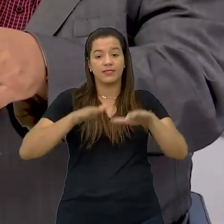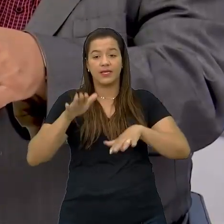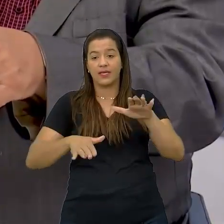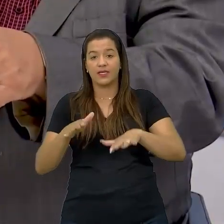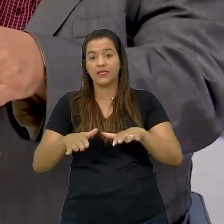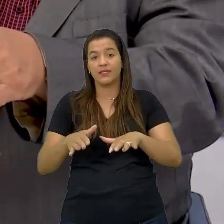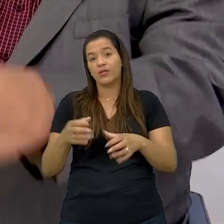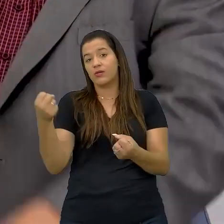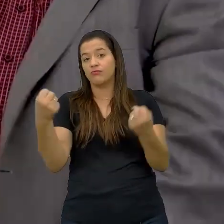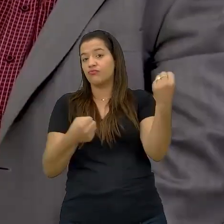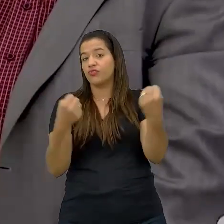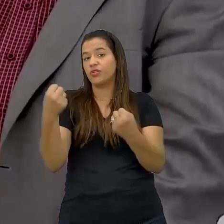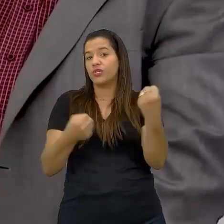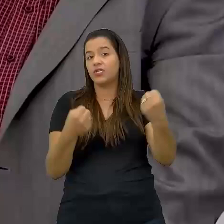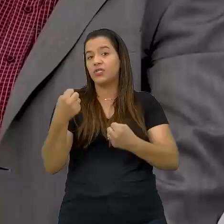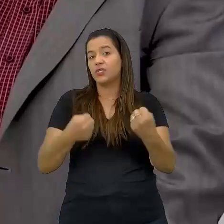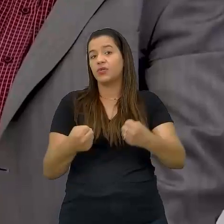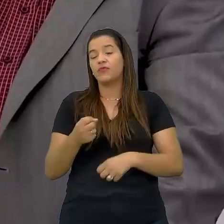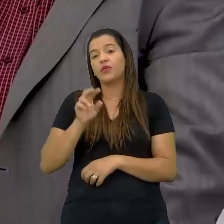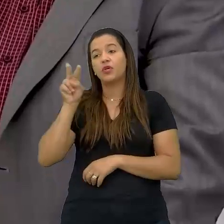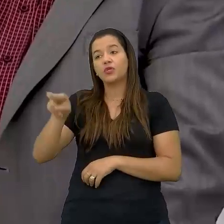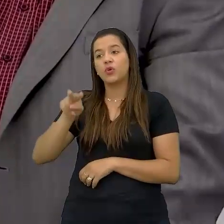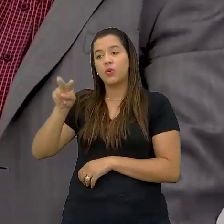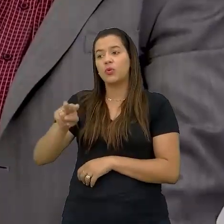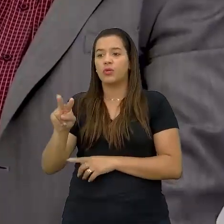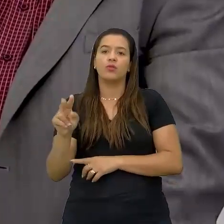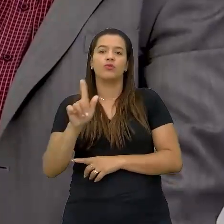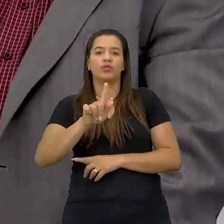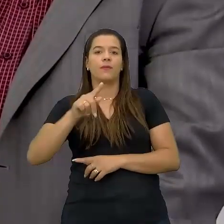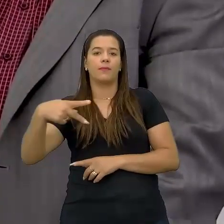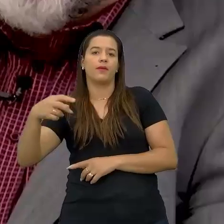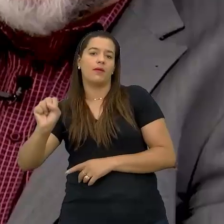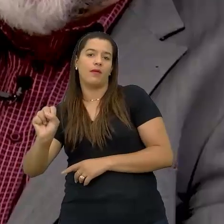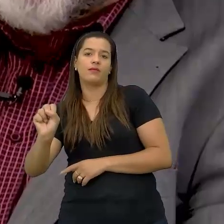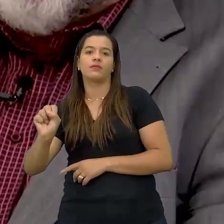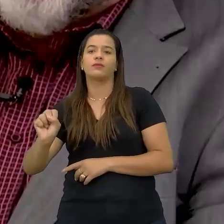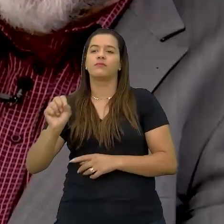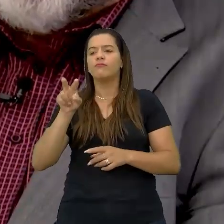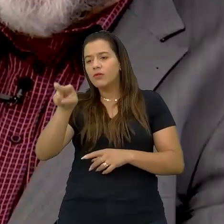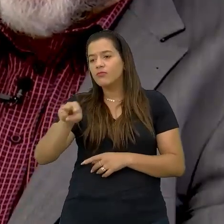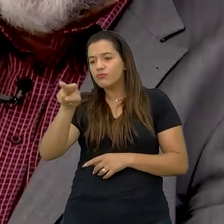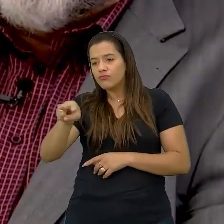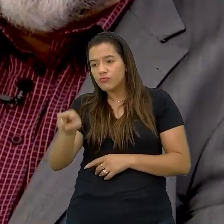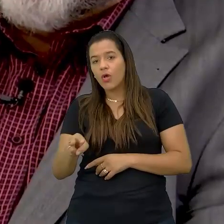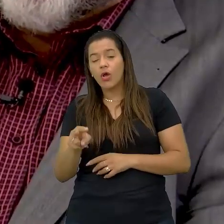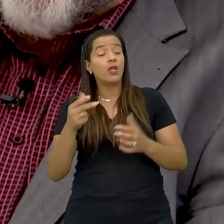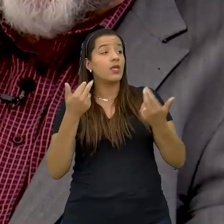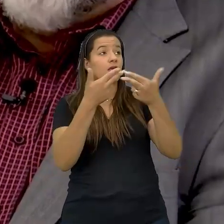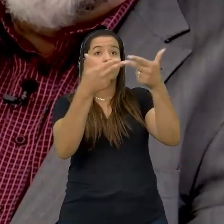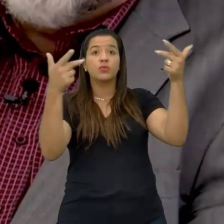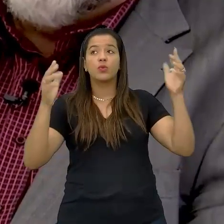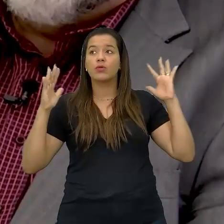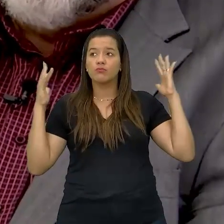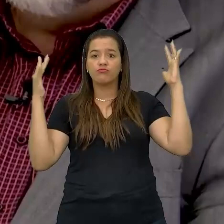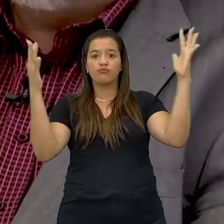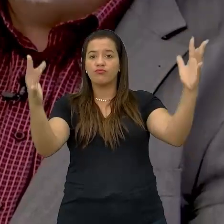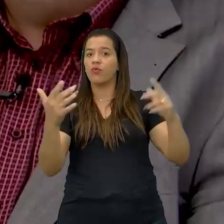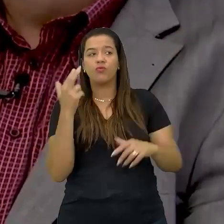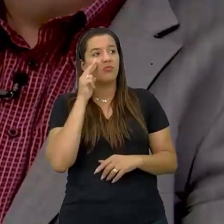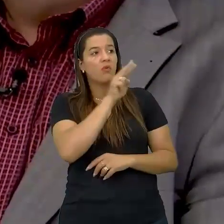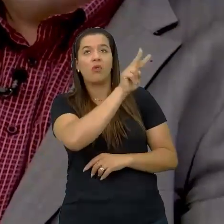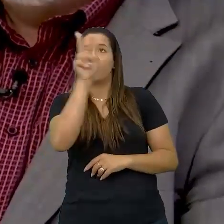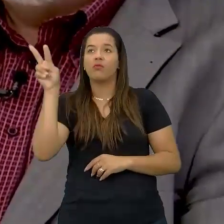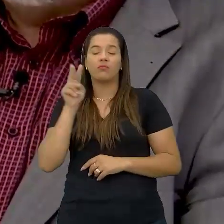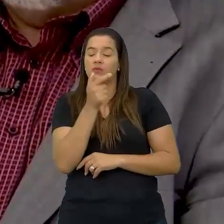para o painel do carro e não notam mais o mundo, né? Há outras pessoas que elas acabam tendo